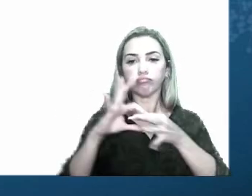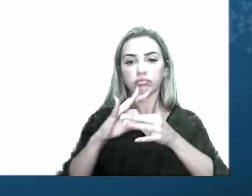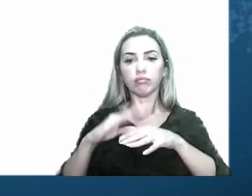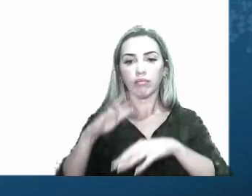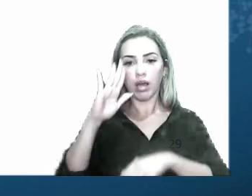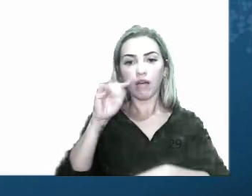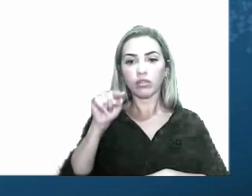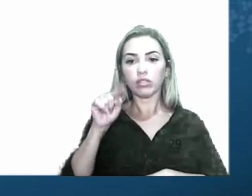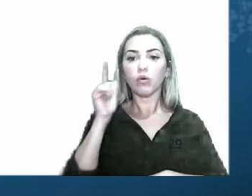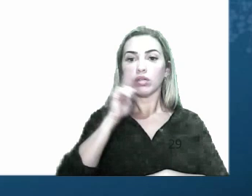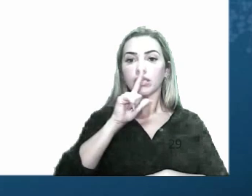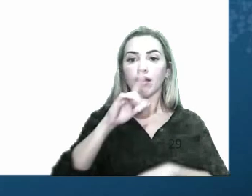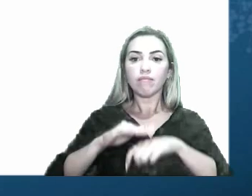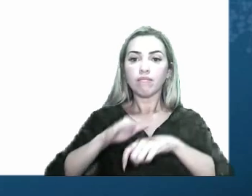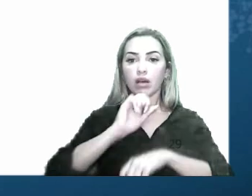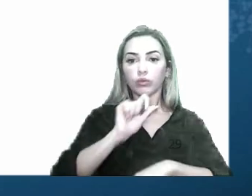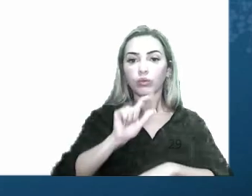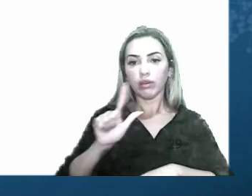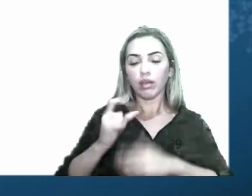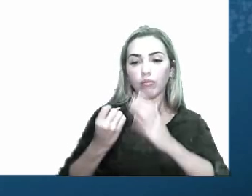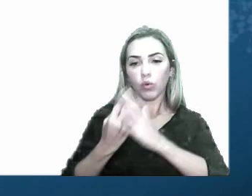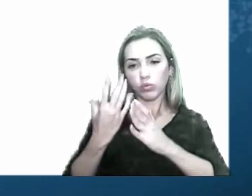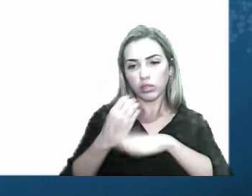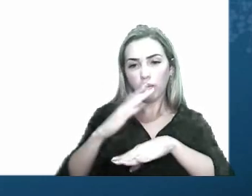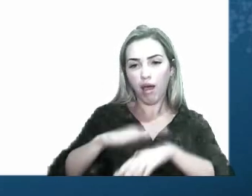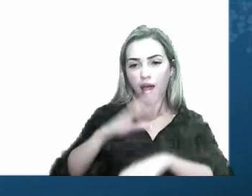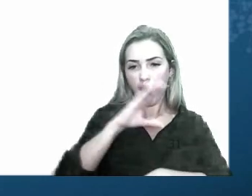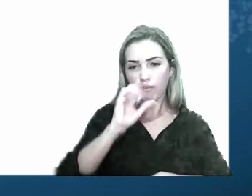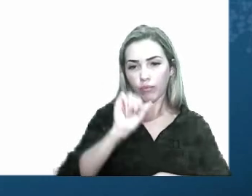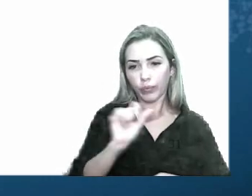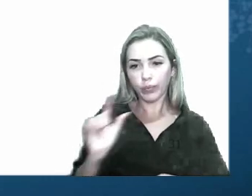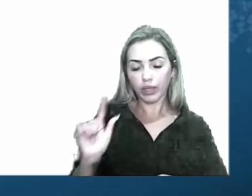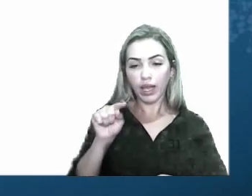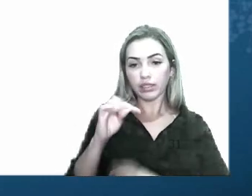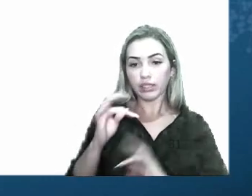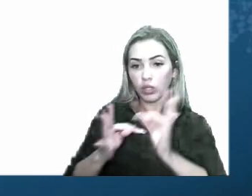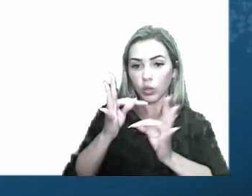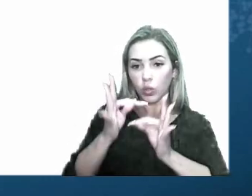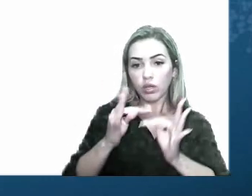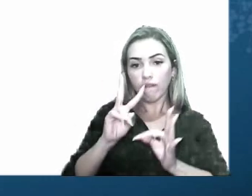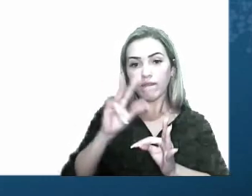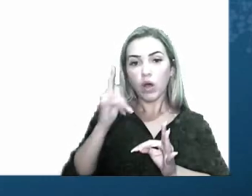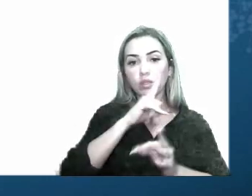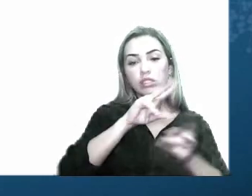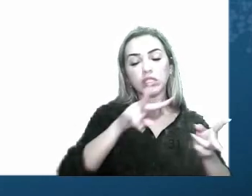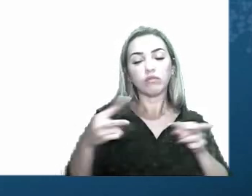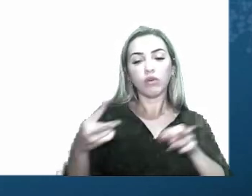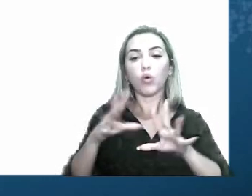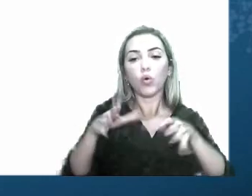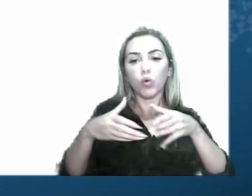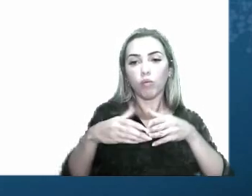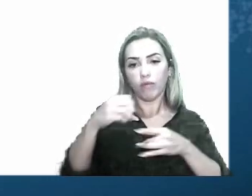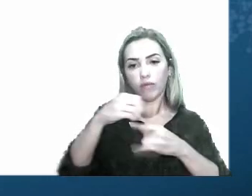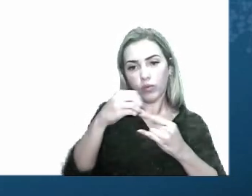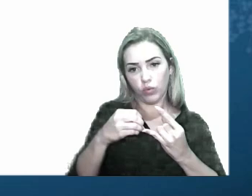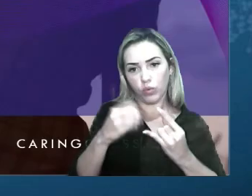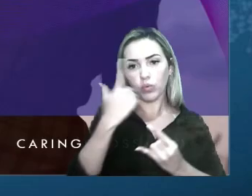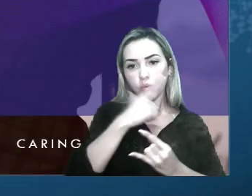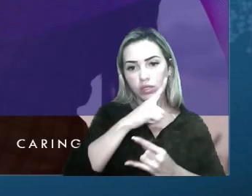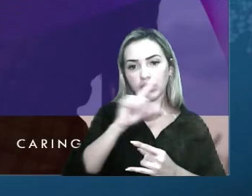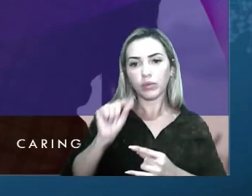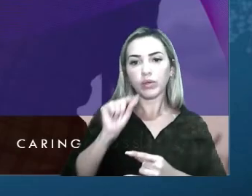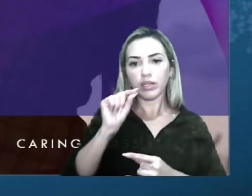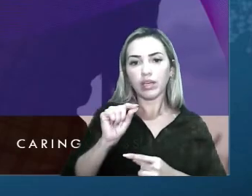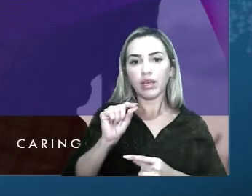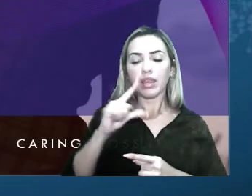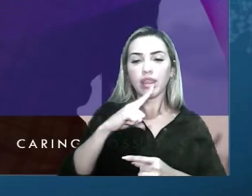seja, a carga é muito mais alta, a produção é mais rápida e mais alta. Essa tecnologia será transferida para a equipe da Fiocruz. O que a mensagem,